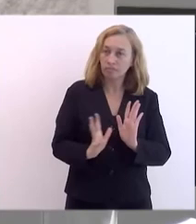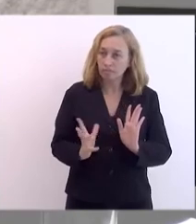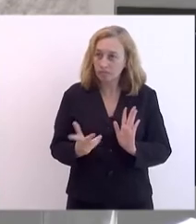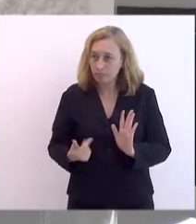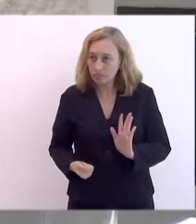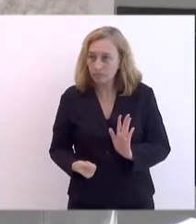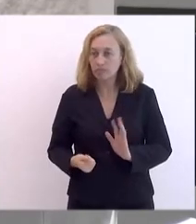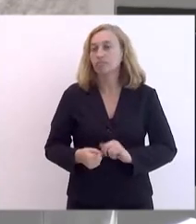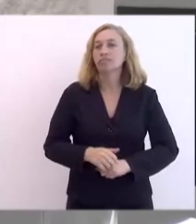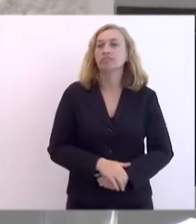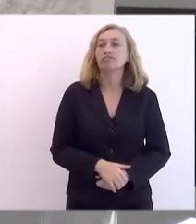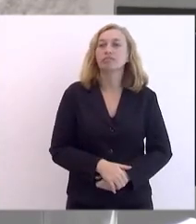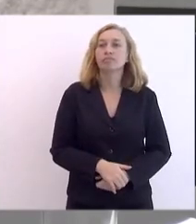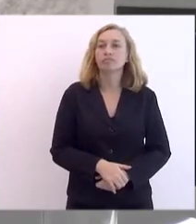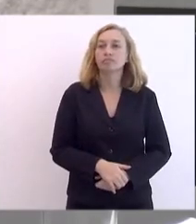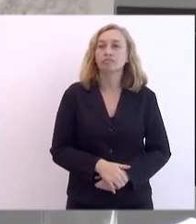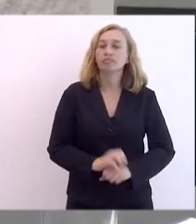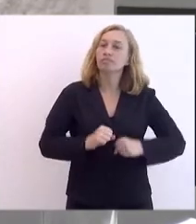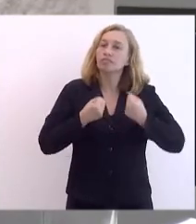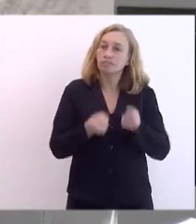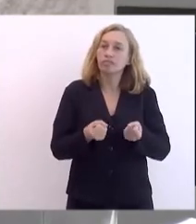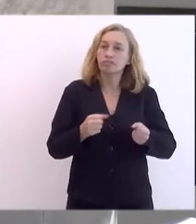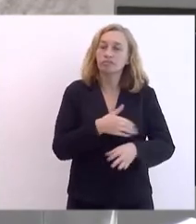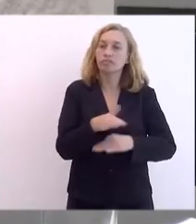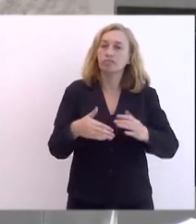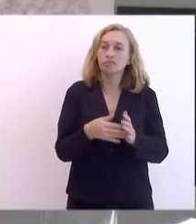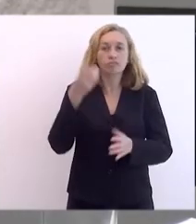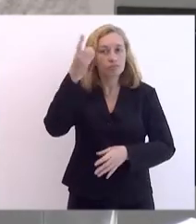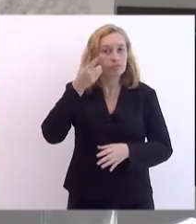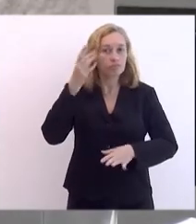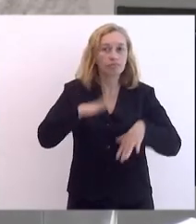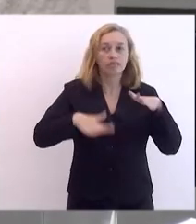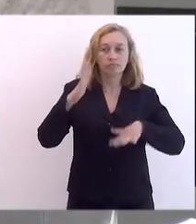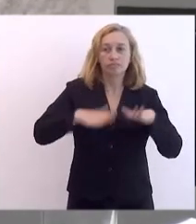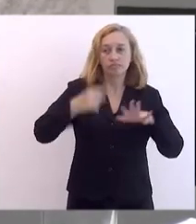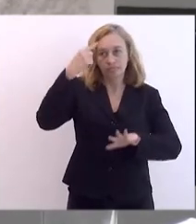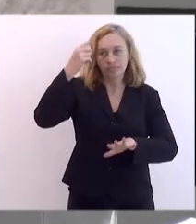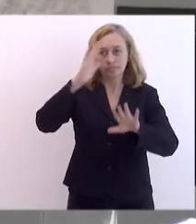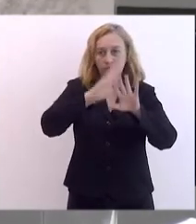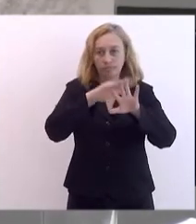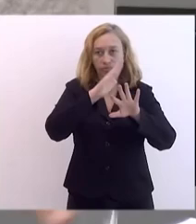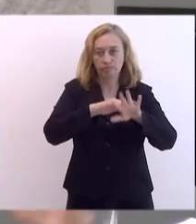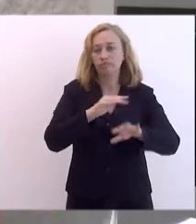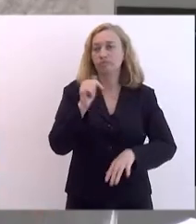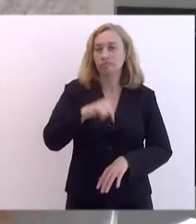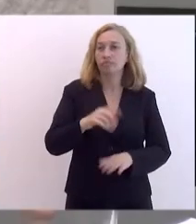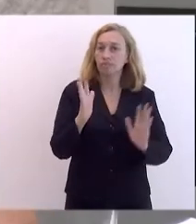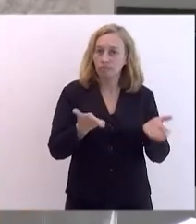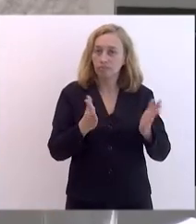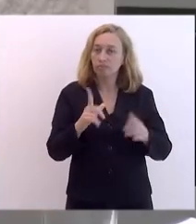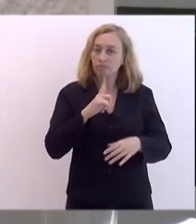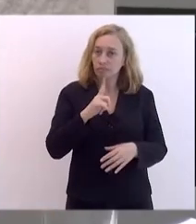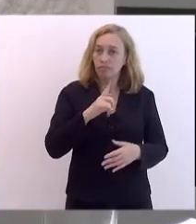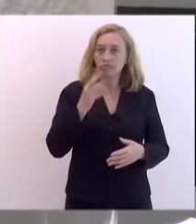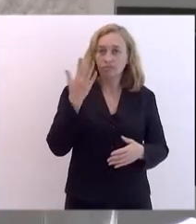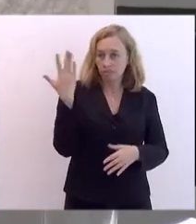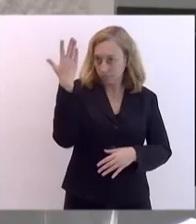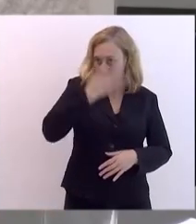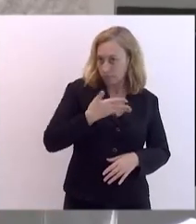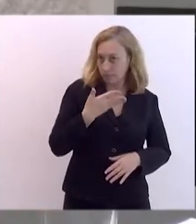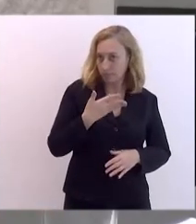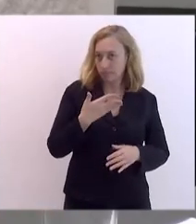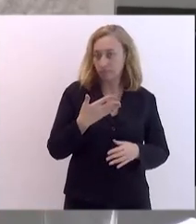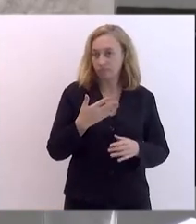adequado. Há um esforço de todos os parlamentares, independente da matiz ideológica aqui, de... Hoje mesmo tivemos prova disso, de abrir mão